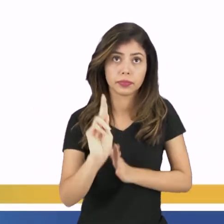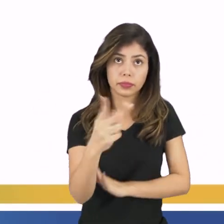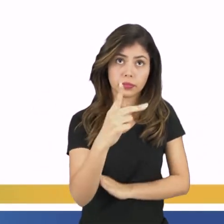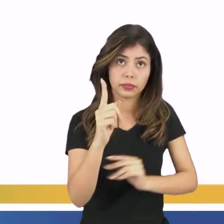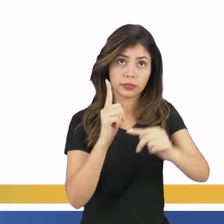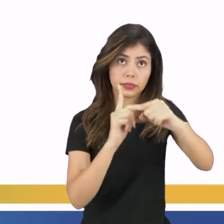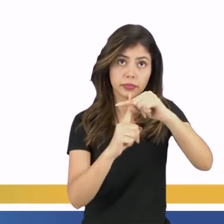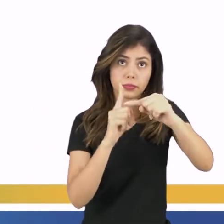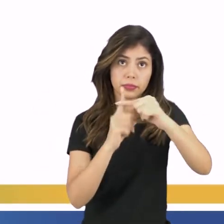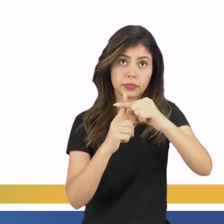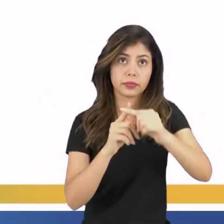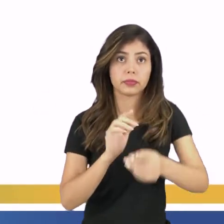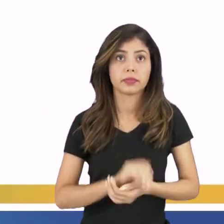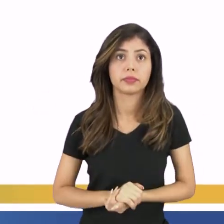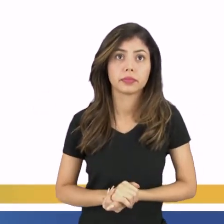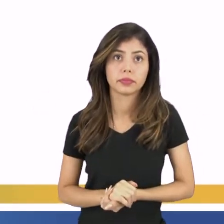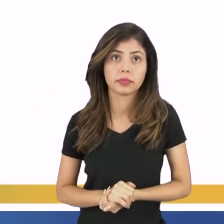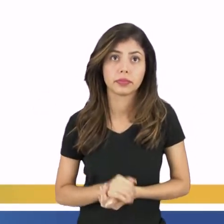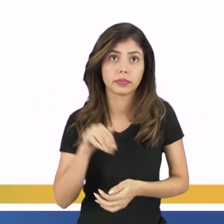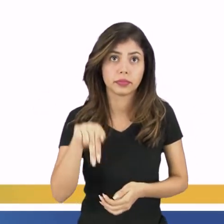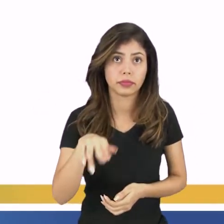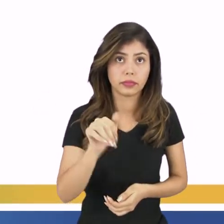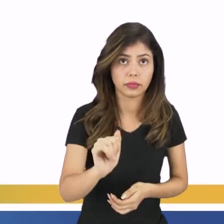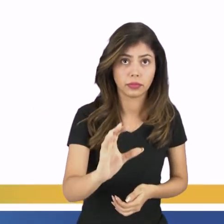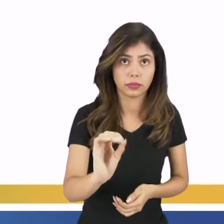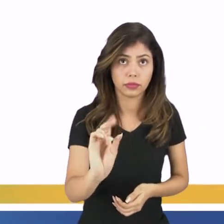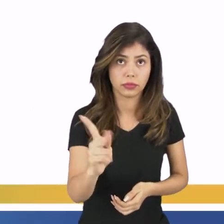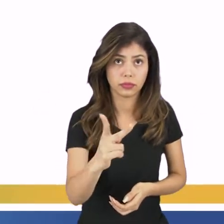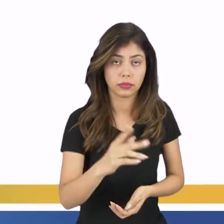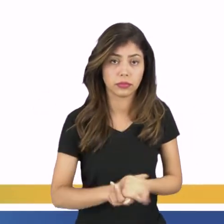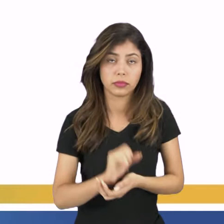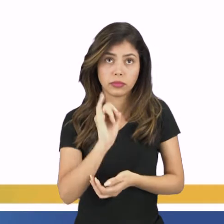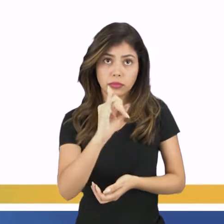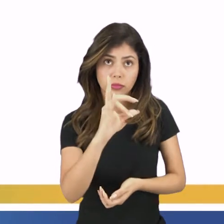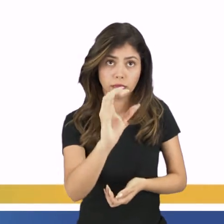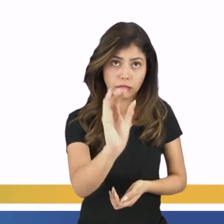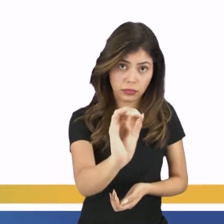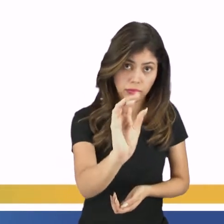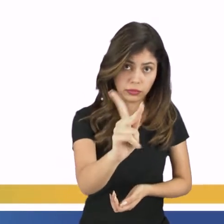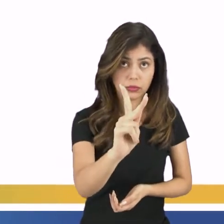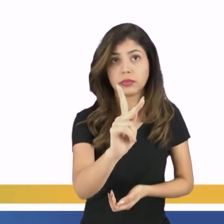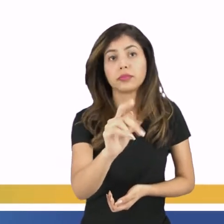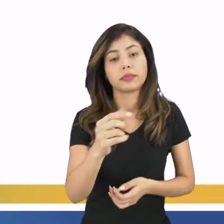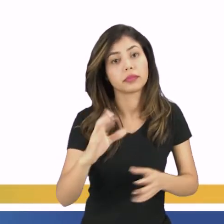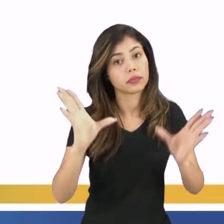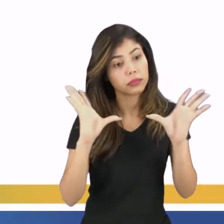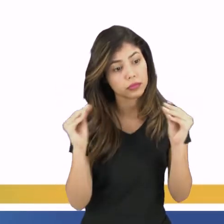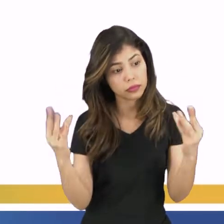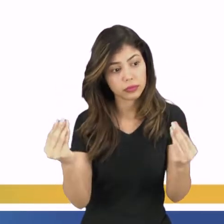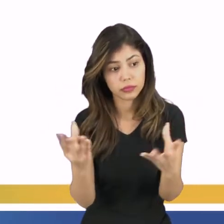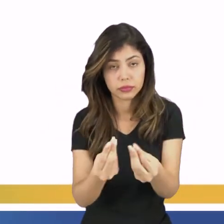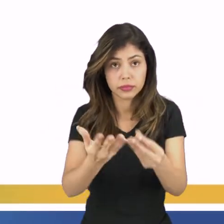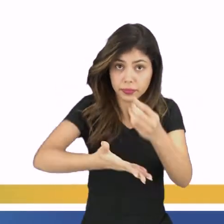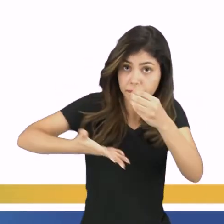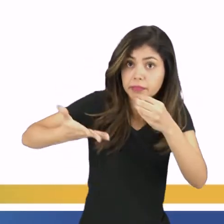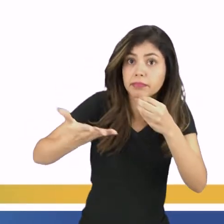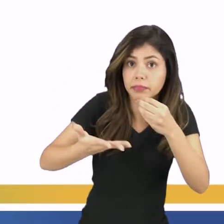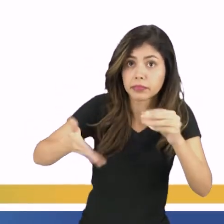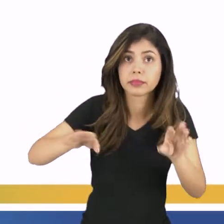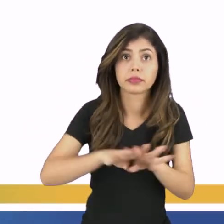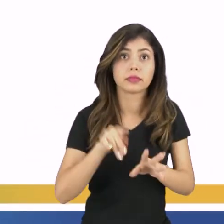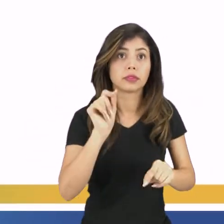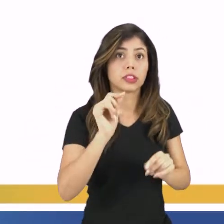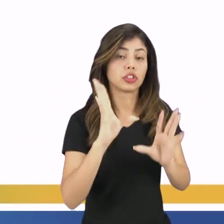H+. E nós temos aqui NOH. Se tem OH, é uma substância básica. E o que